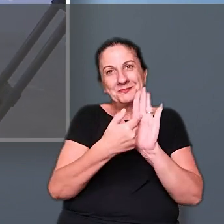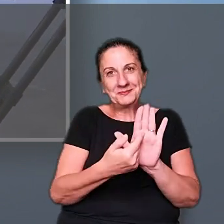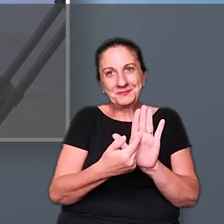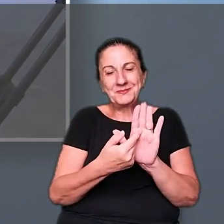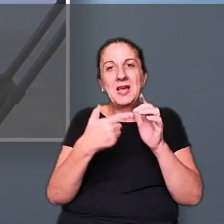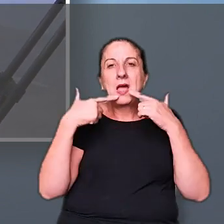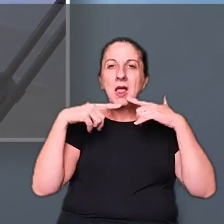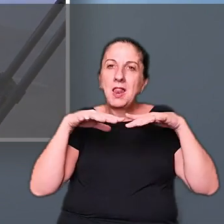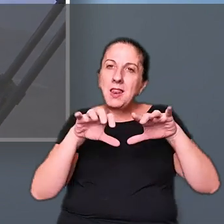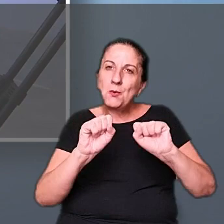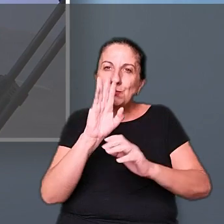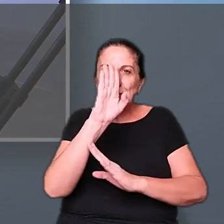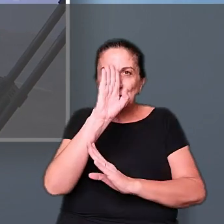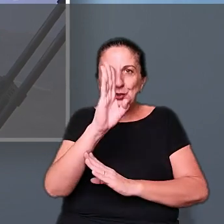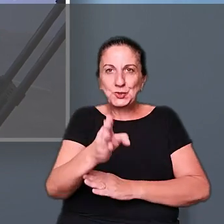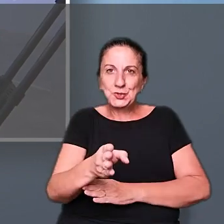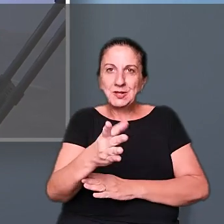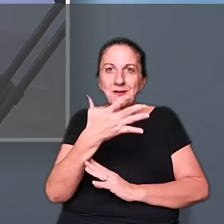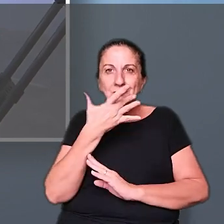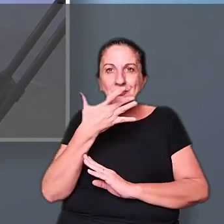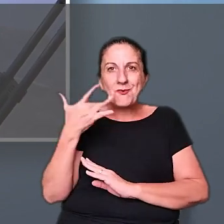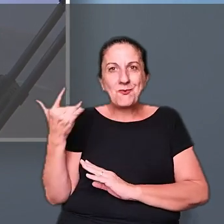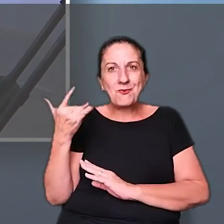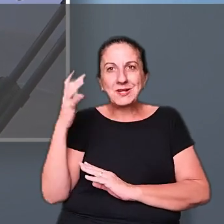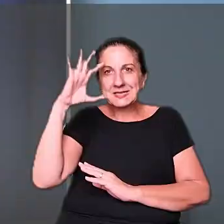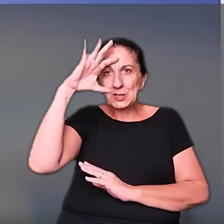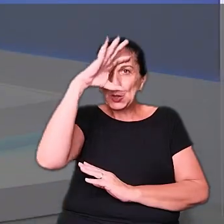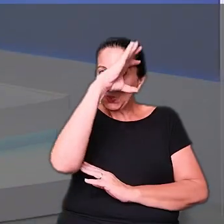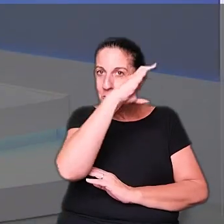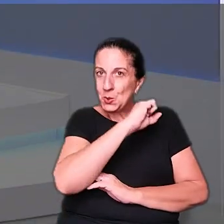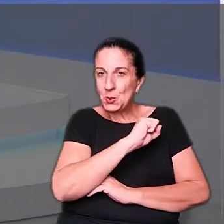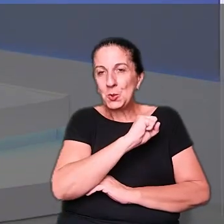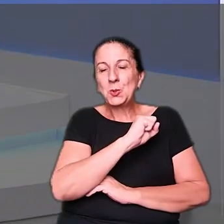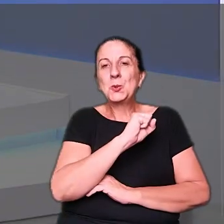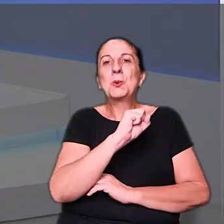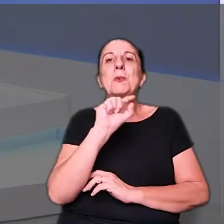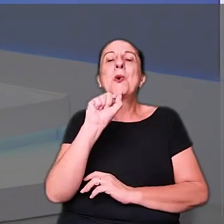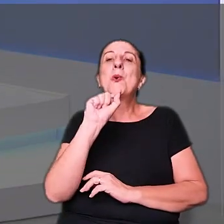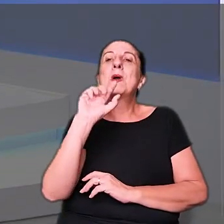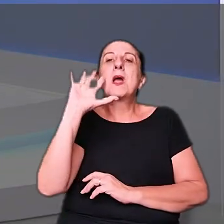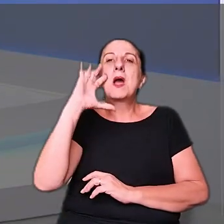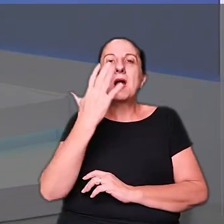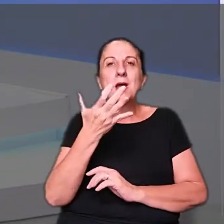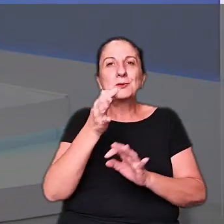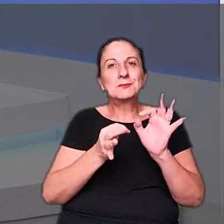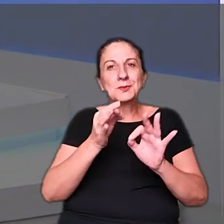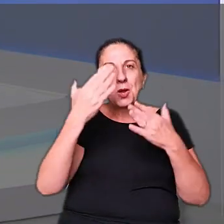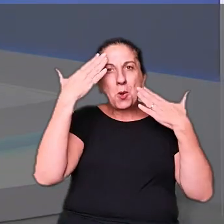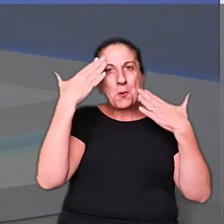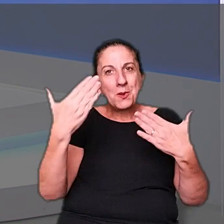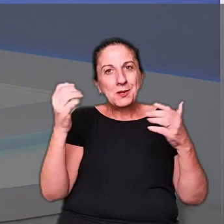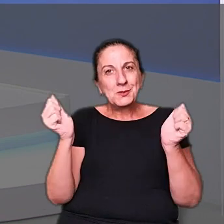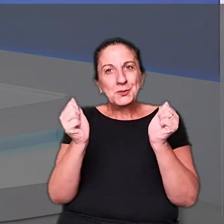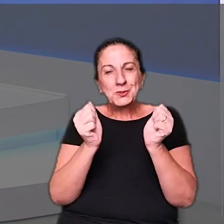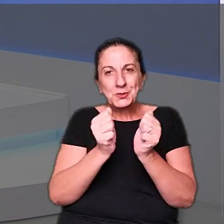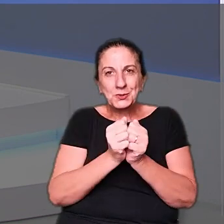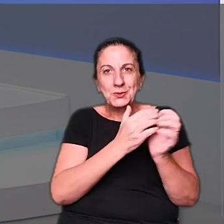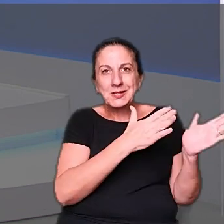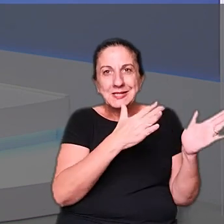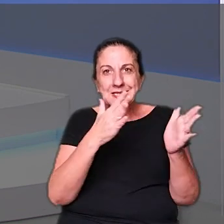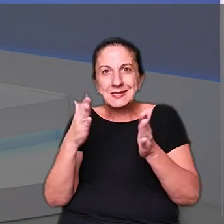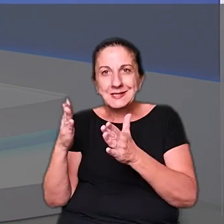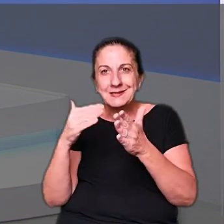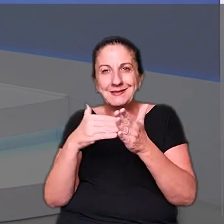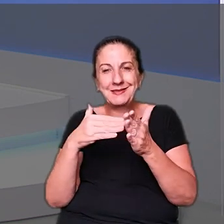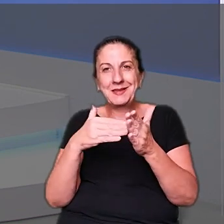2 apresentadores e linguagem mais direta para facilitar a compreensão das decisões do TST. Obrigado por estarem com a gente